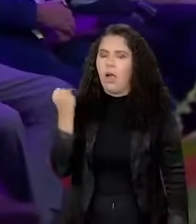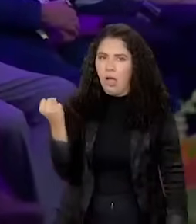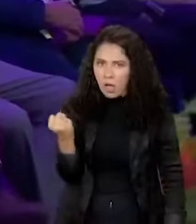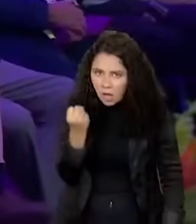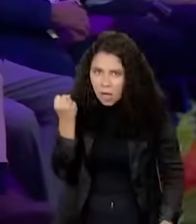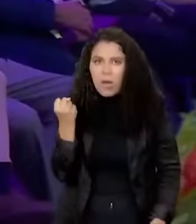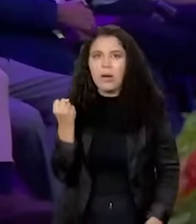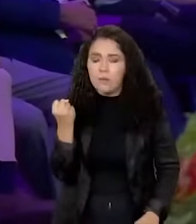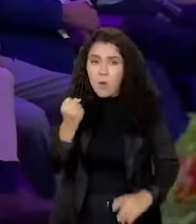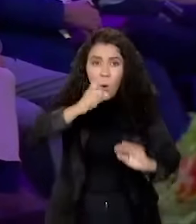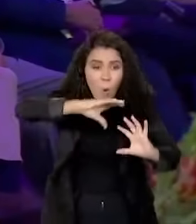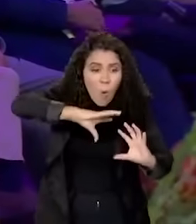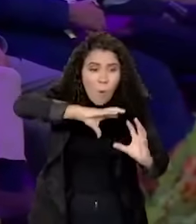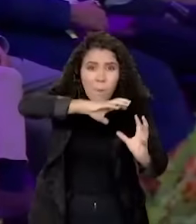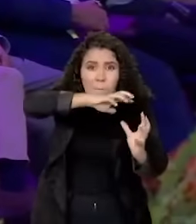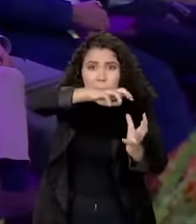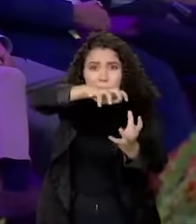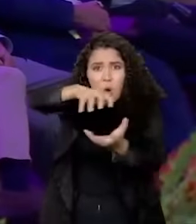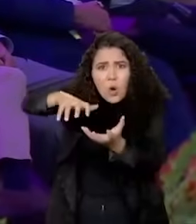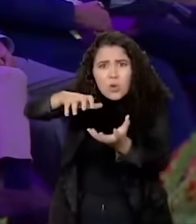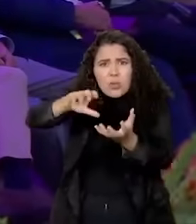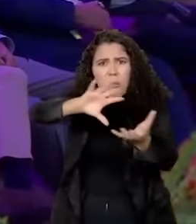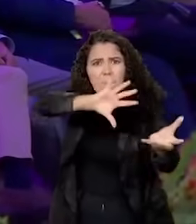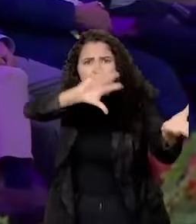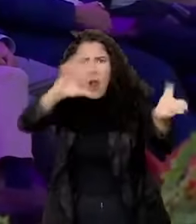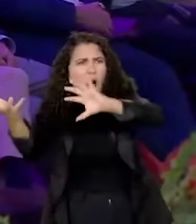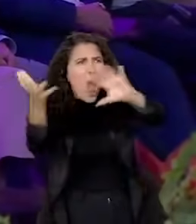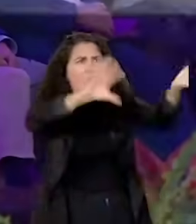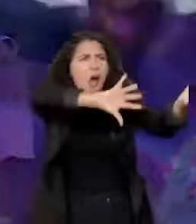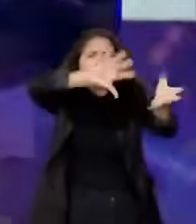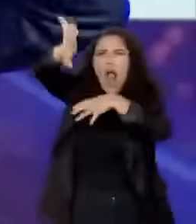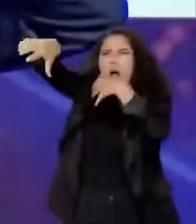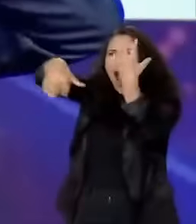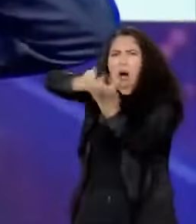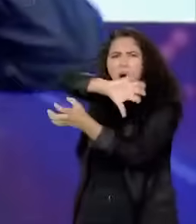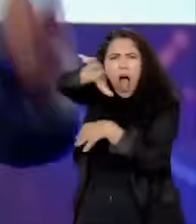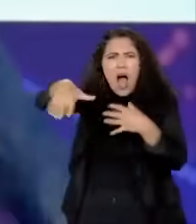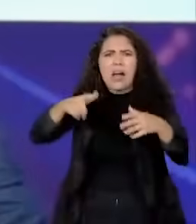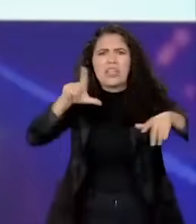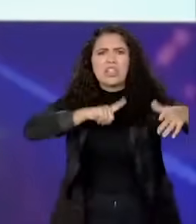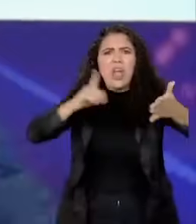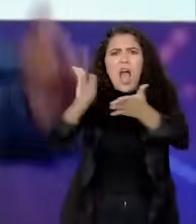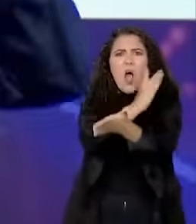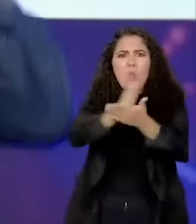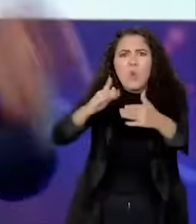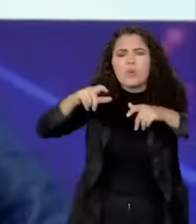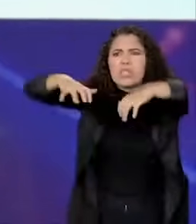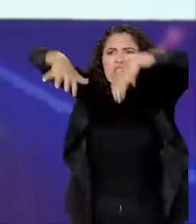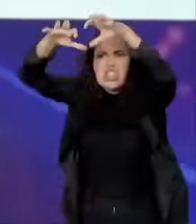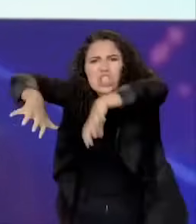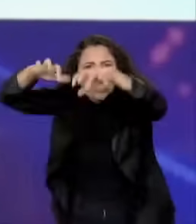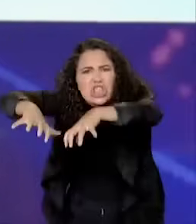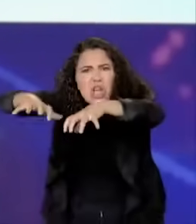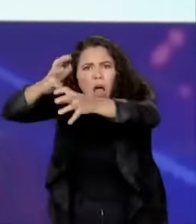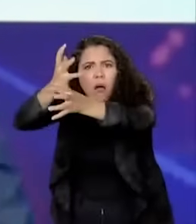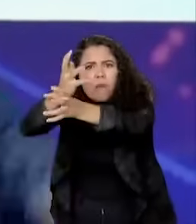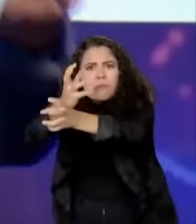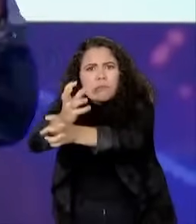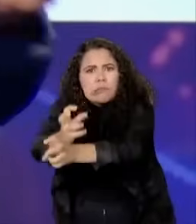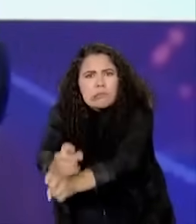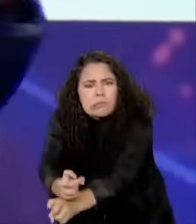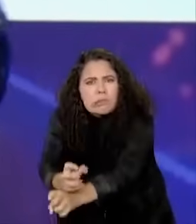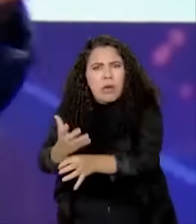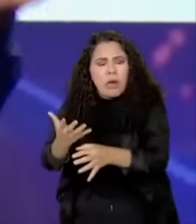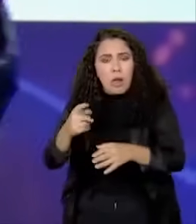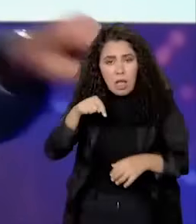O mundo está ficando meio descoordenado. Tinha lugar que chovia muito, que agora faz seca.